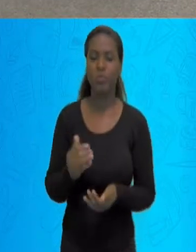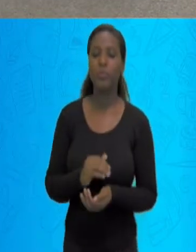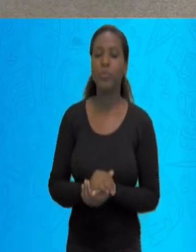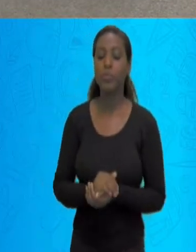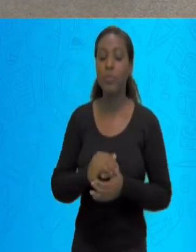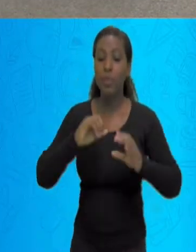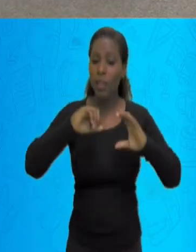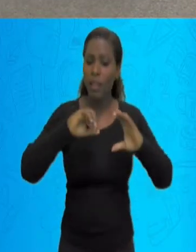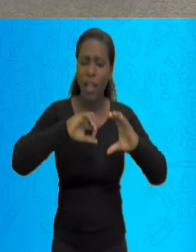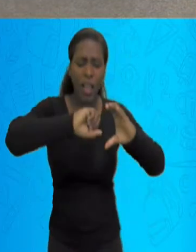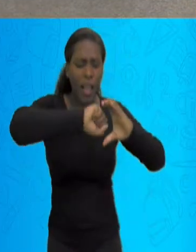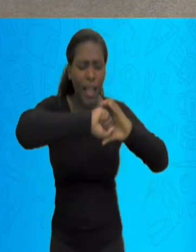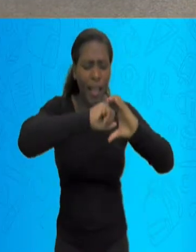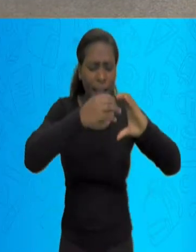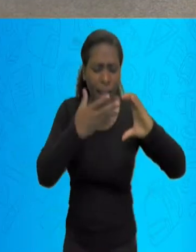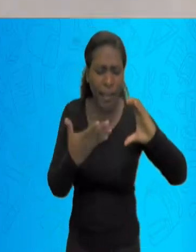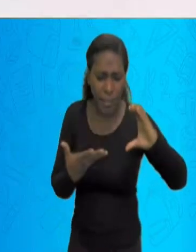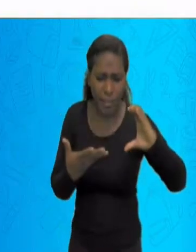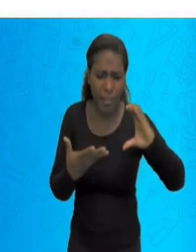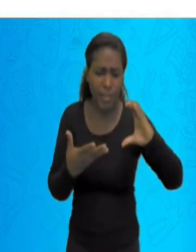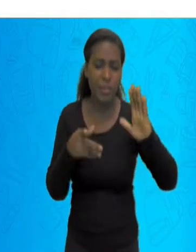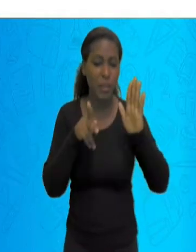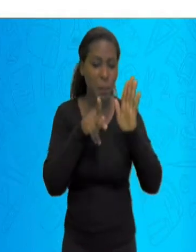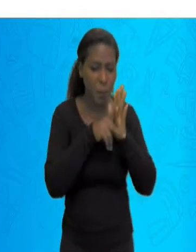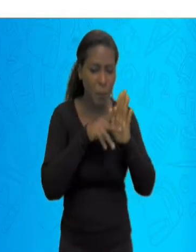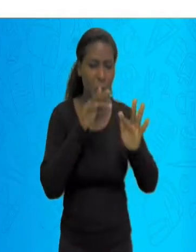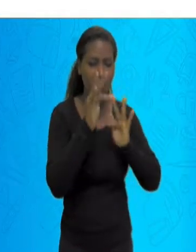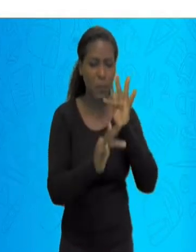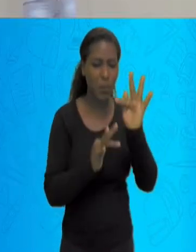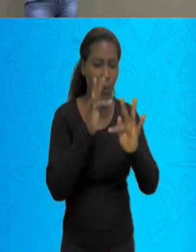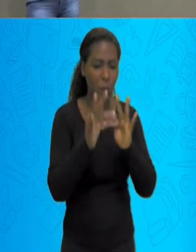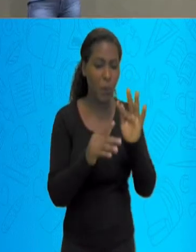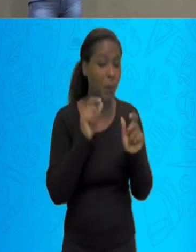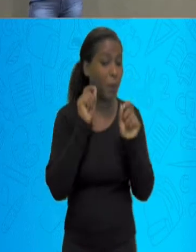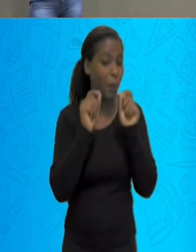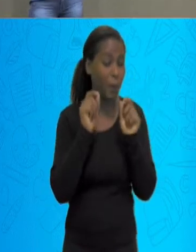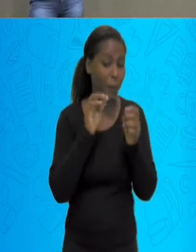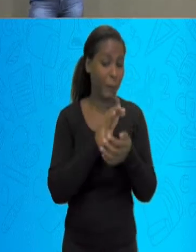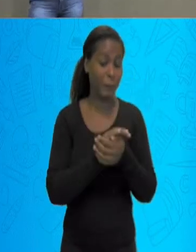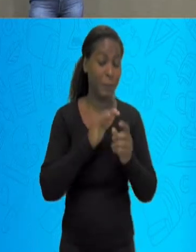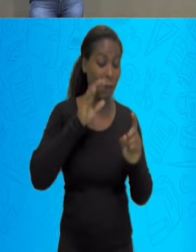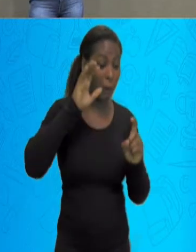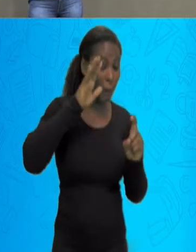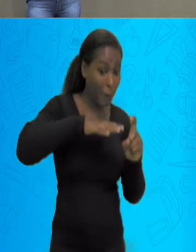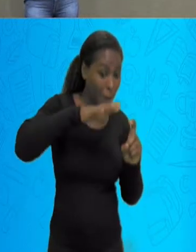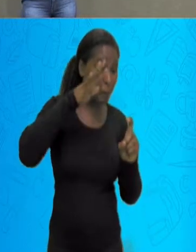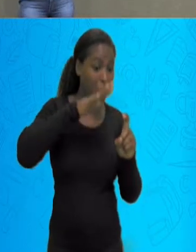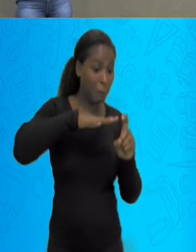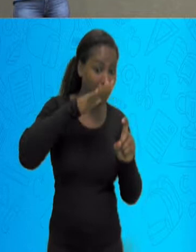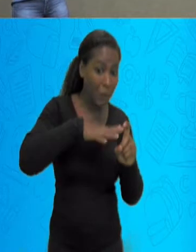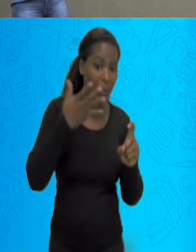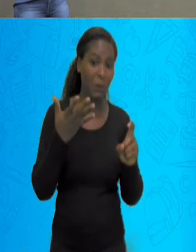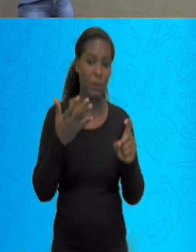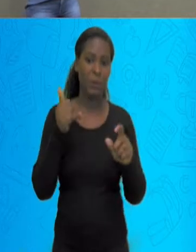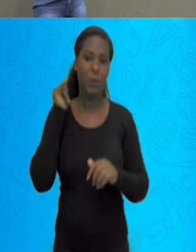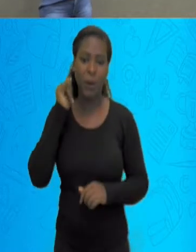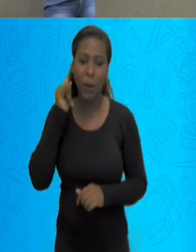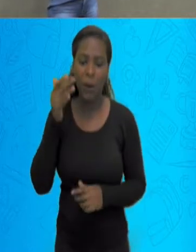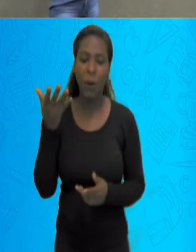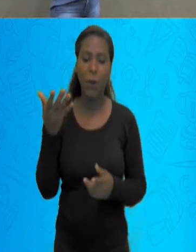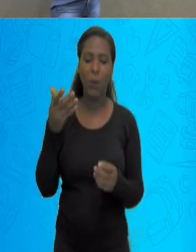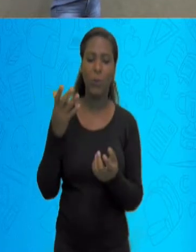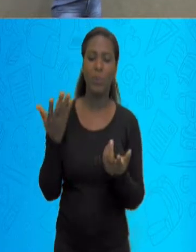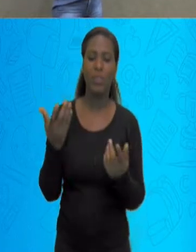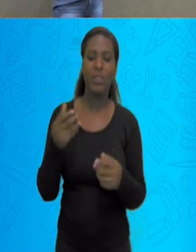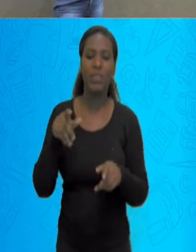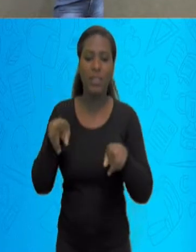de mitos, contos, músicas, danças, crendices. A gente vai